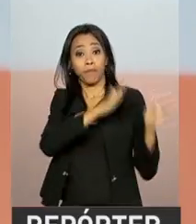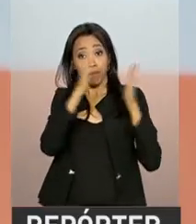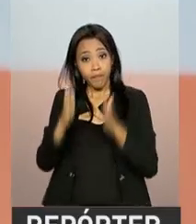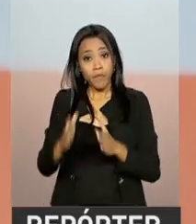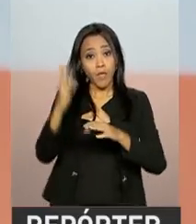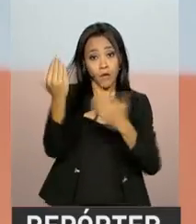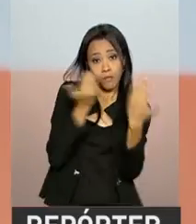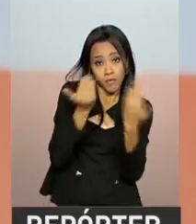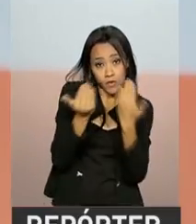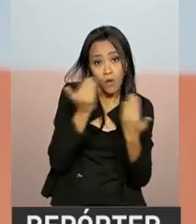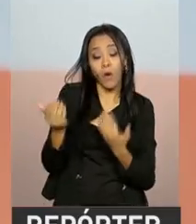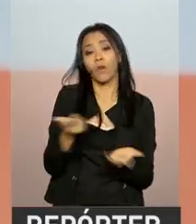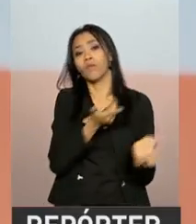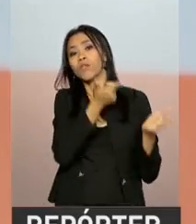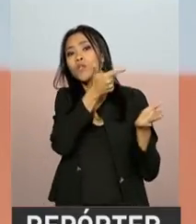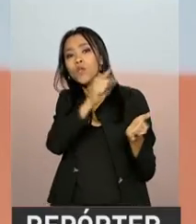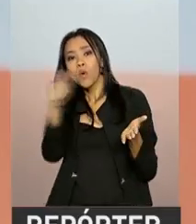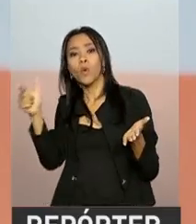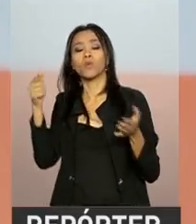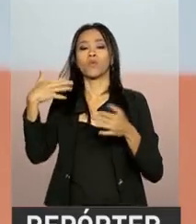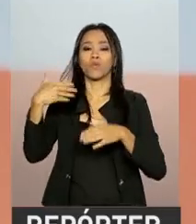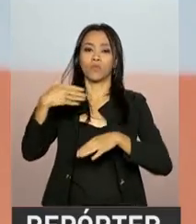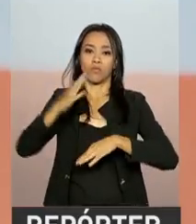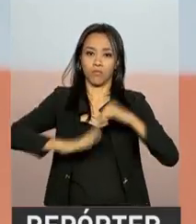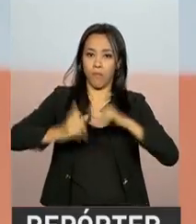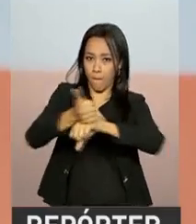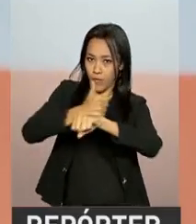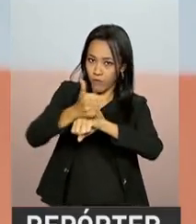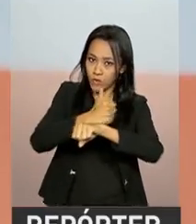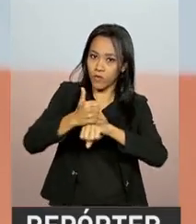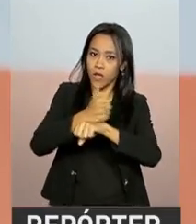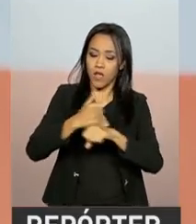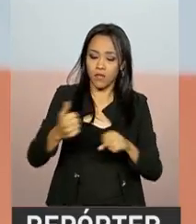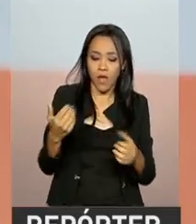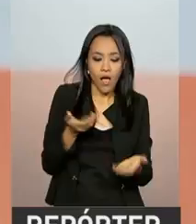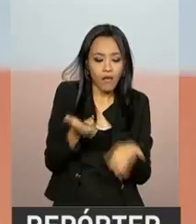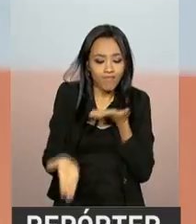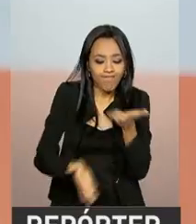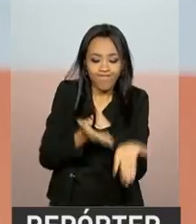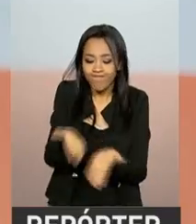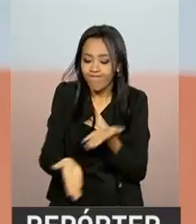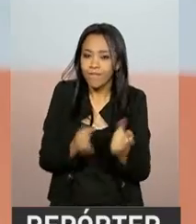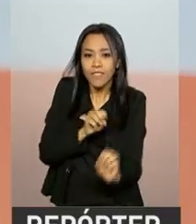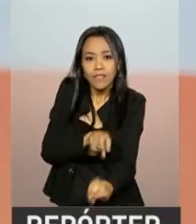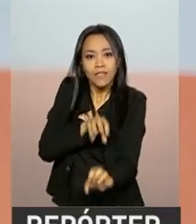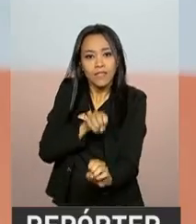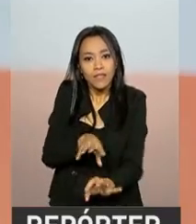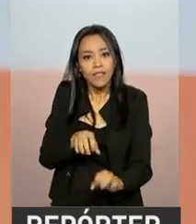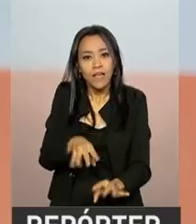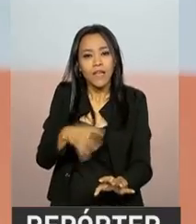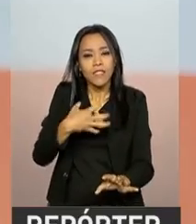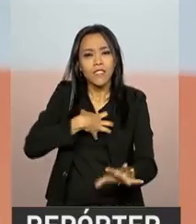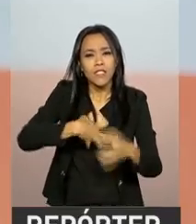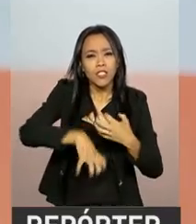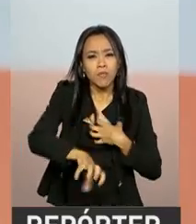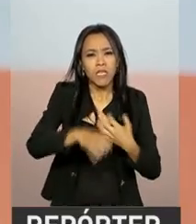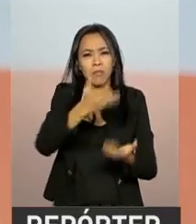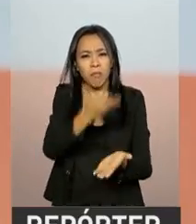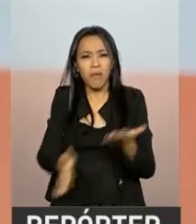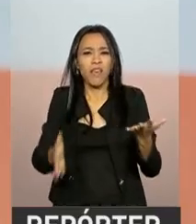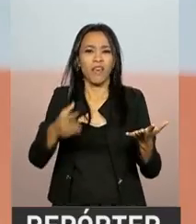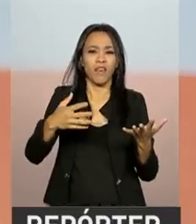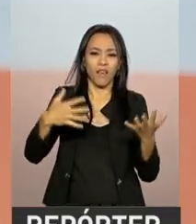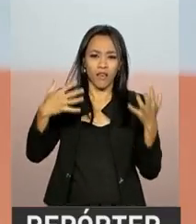profissionais em instituições de serviço de convivência de vínculo e fortalecimento de vínculos é justamente pegar essas emoções, essas perdas